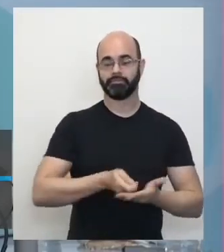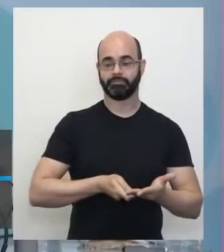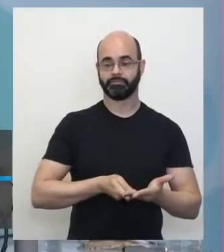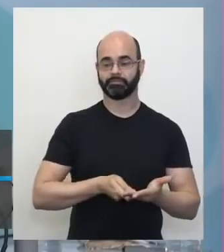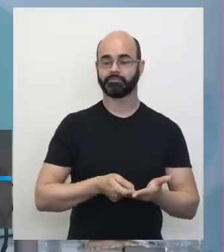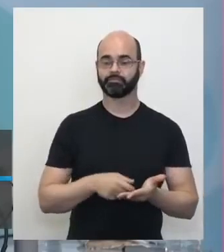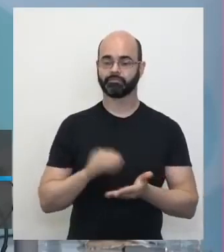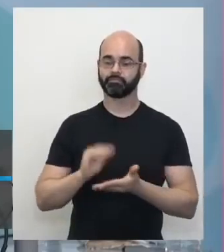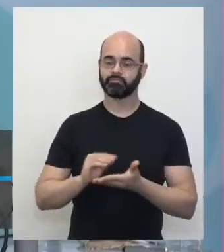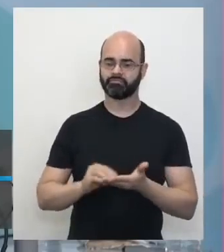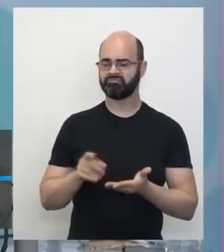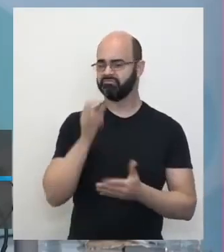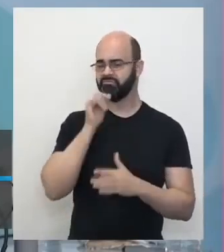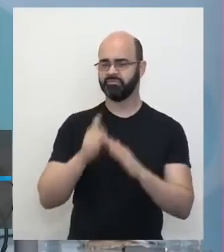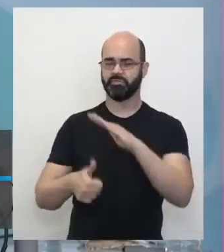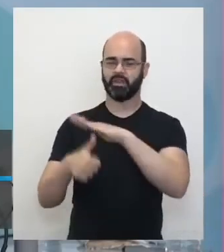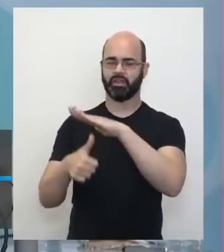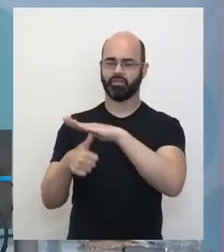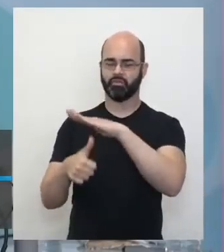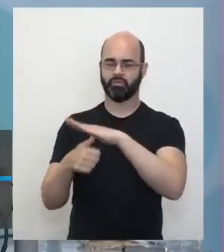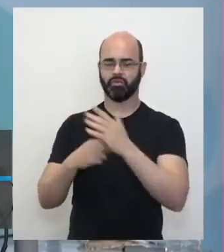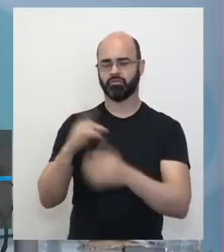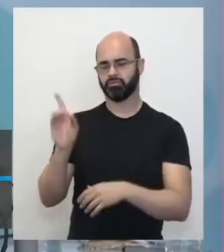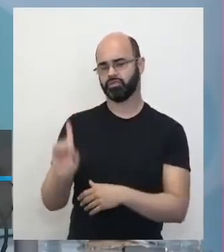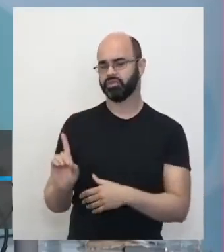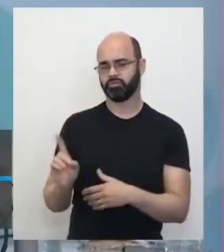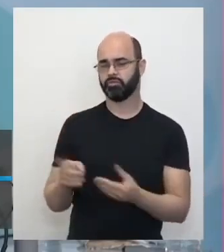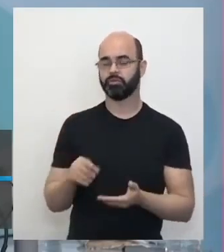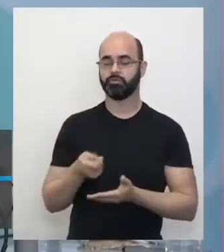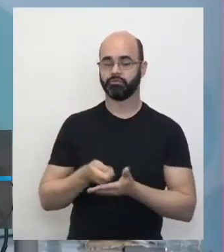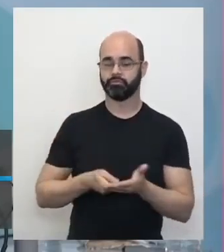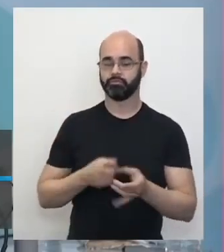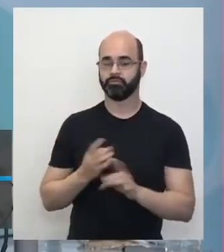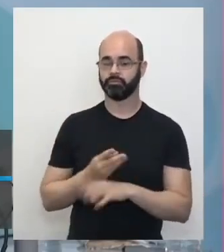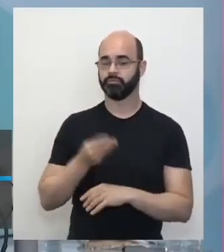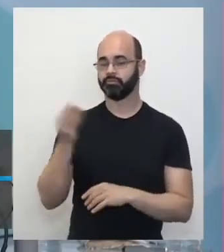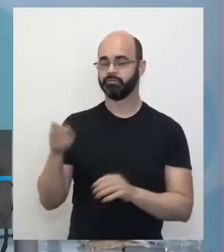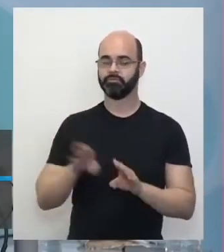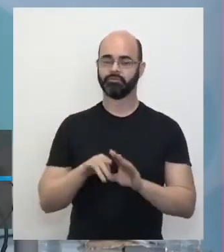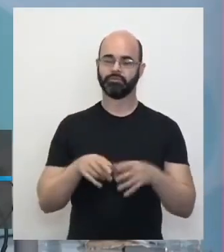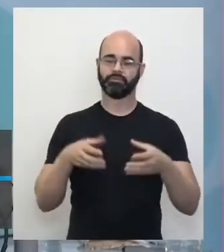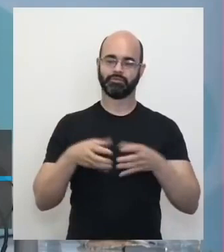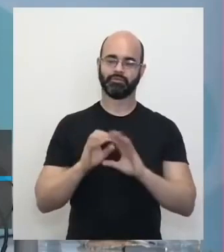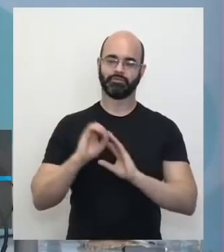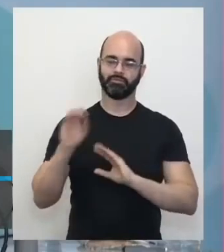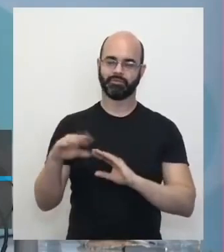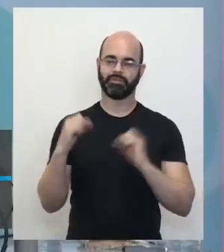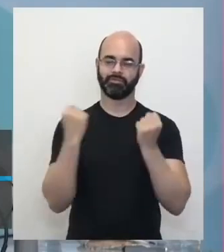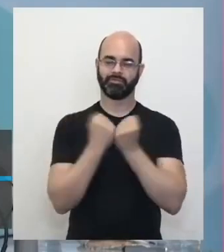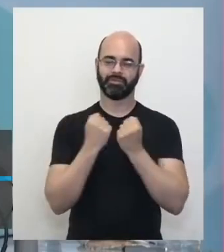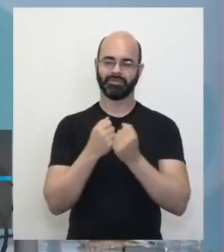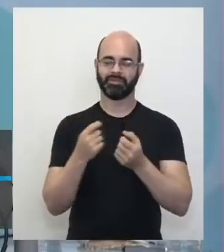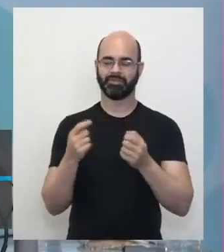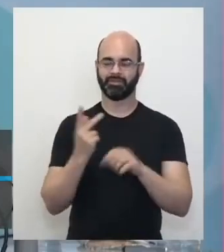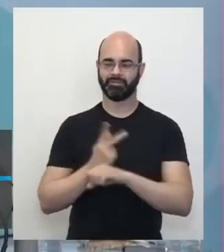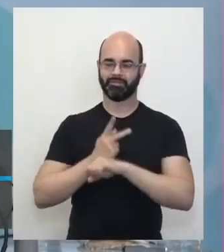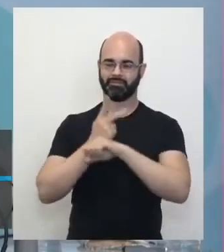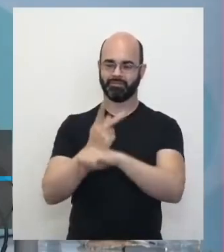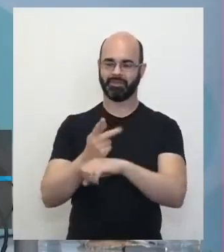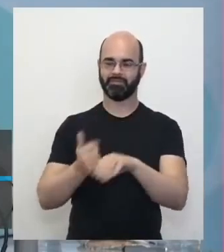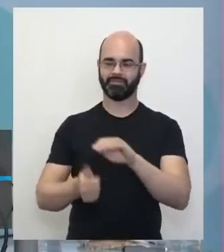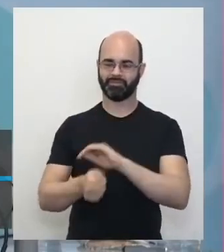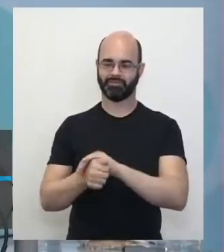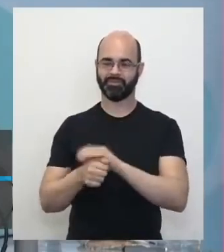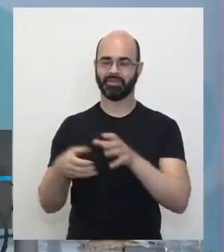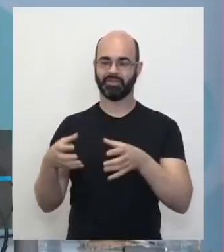caso a reitora, a diretora, e no segundo também, né, eles mandam para a banca de defesa, né, do Prêmio Jabuti, falando que